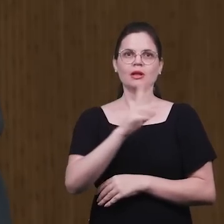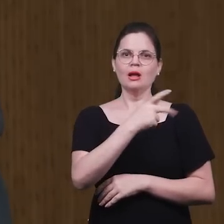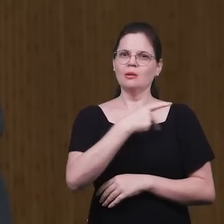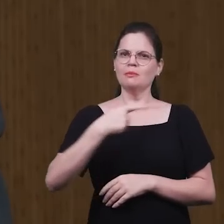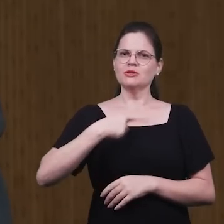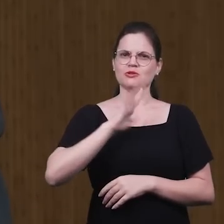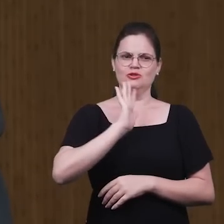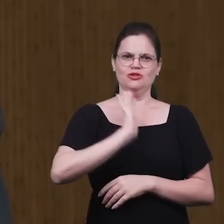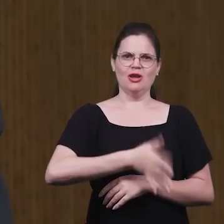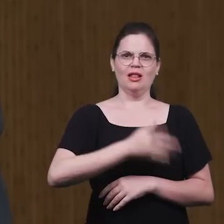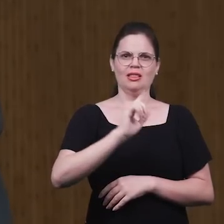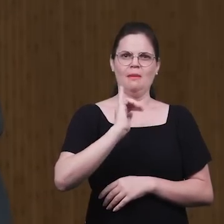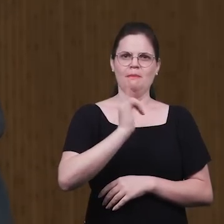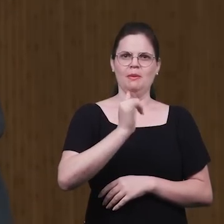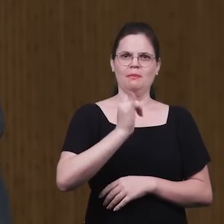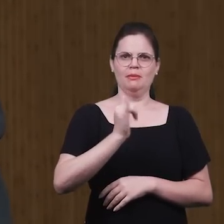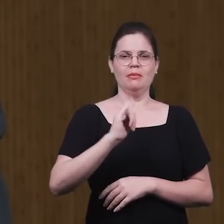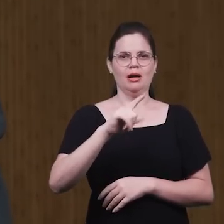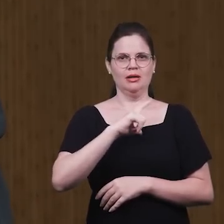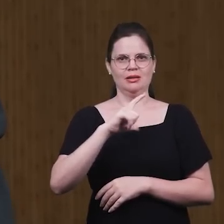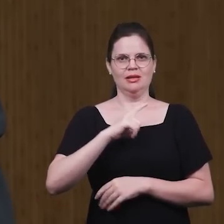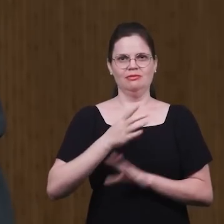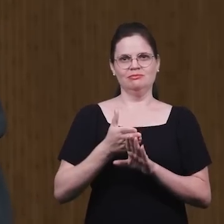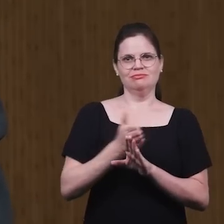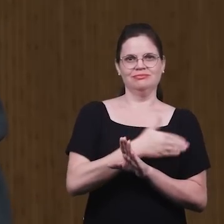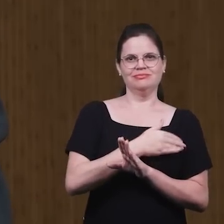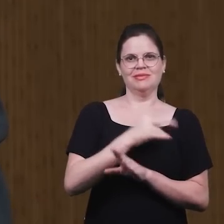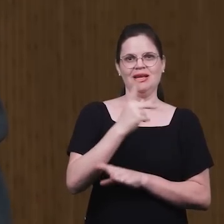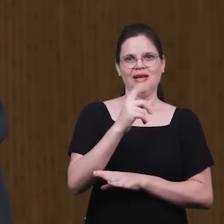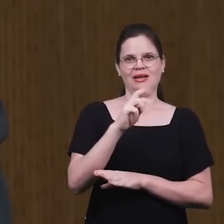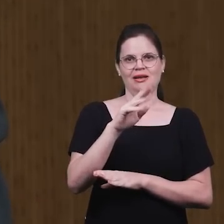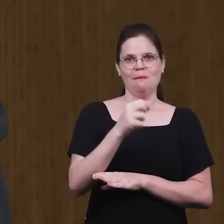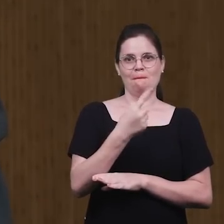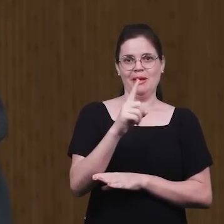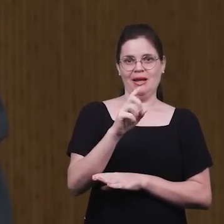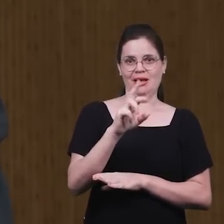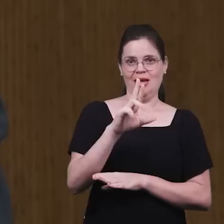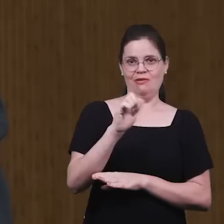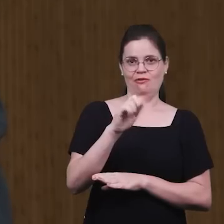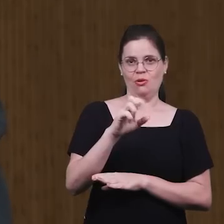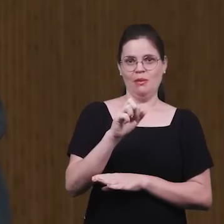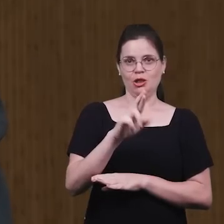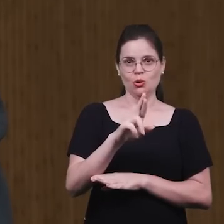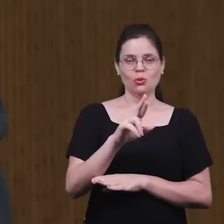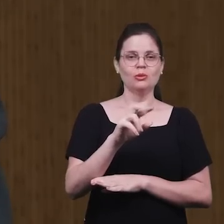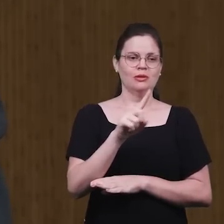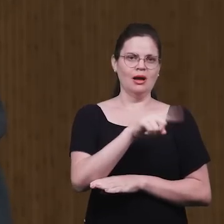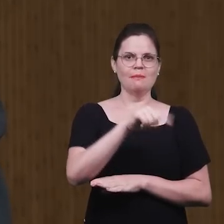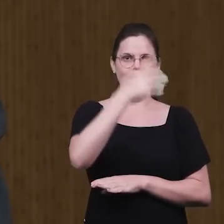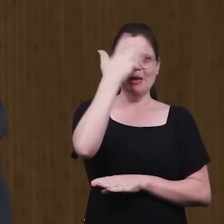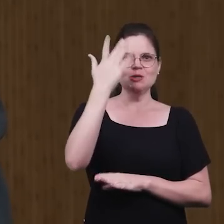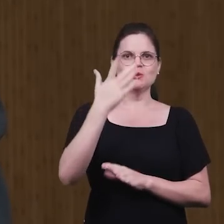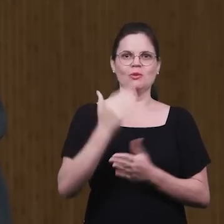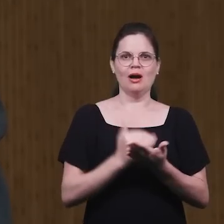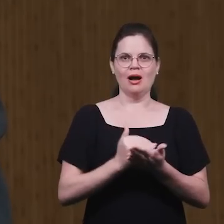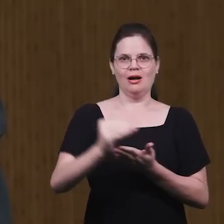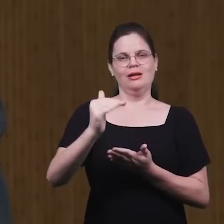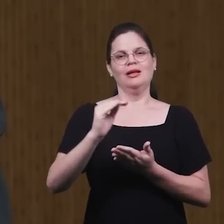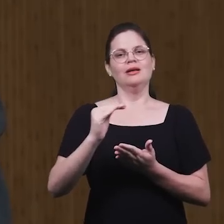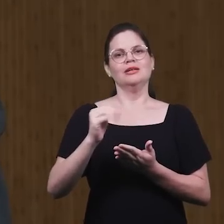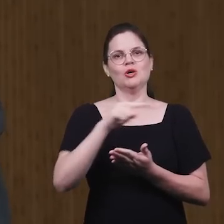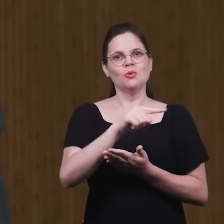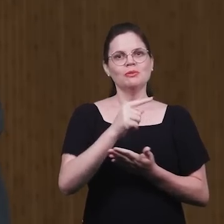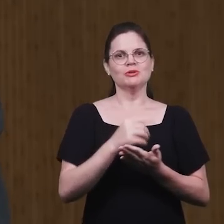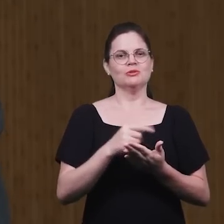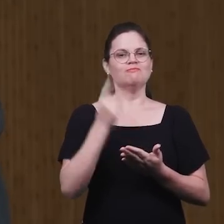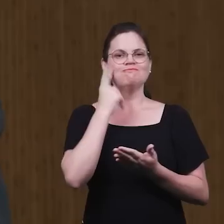o pastor Edson já até citou vários deles aqui, os chamados pré-reformadores. A promessa ela é feita aqui